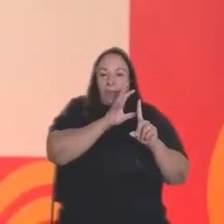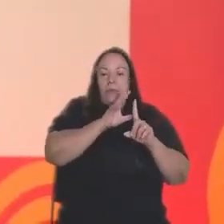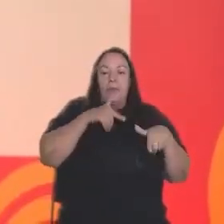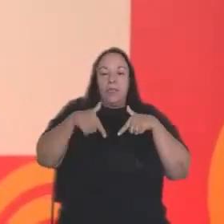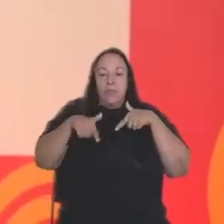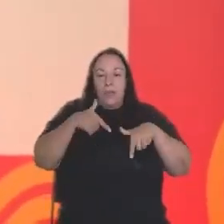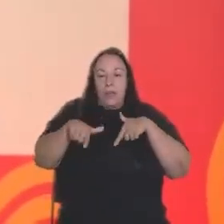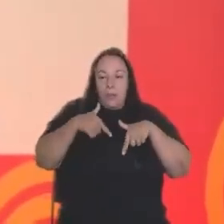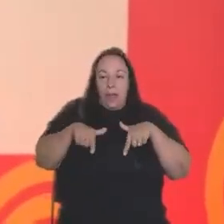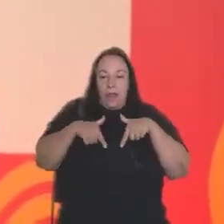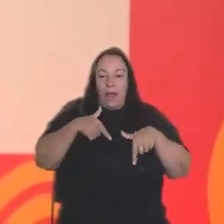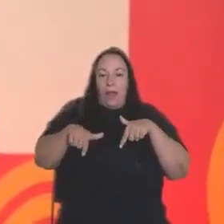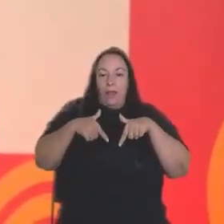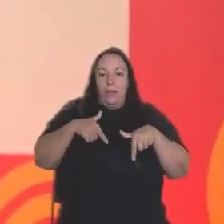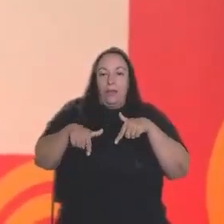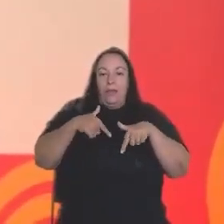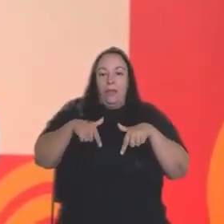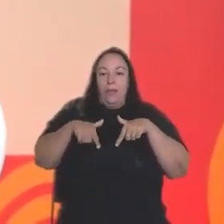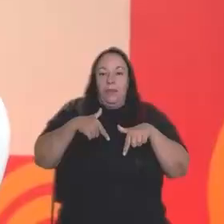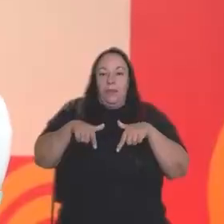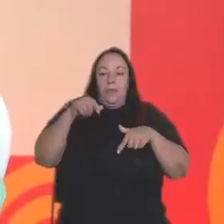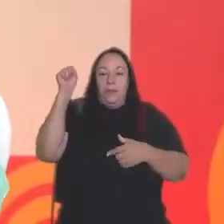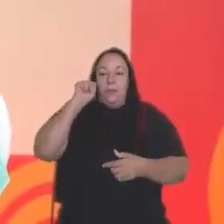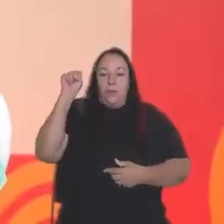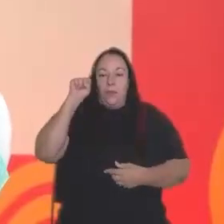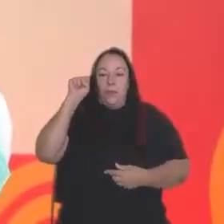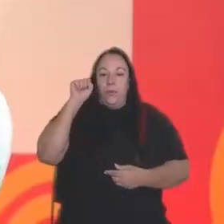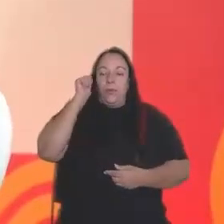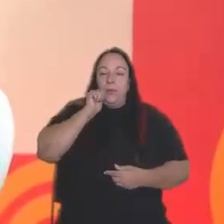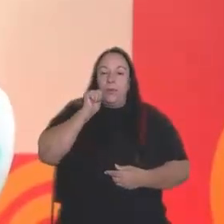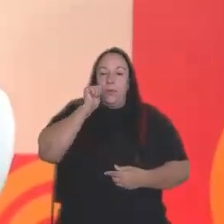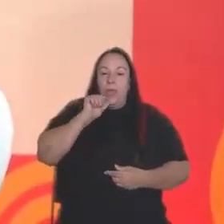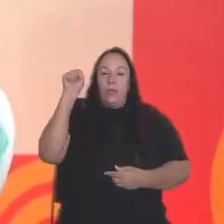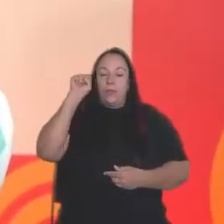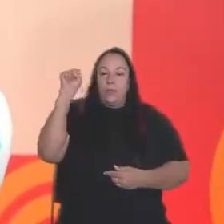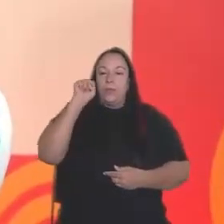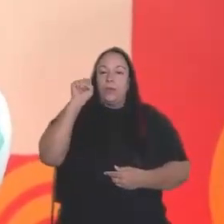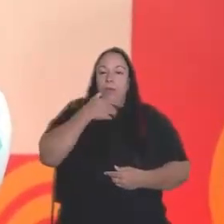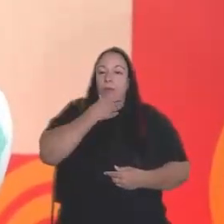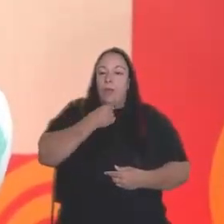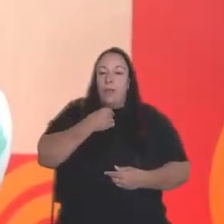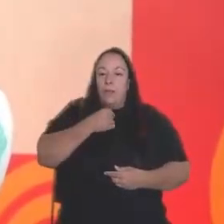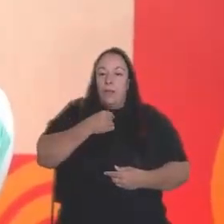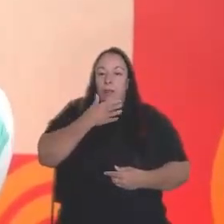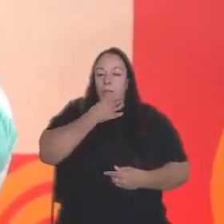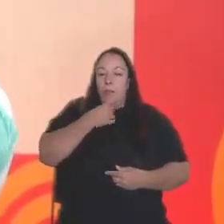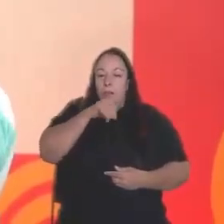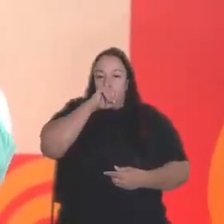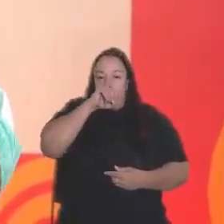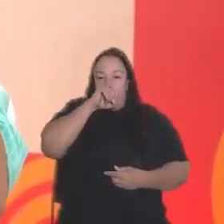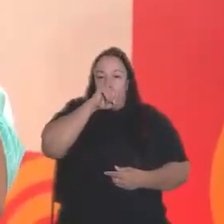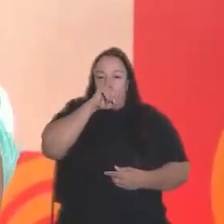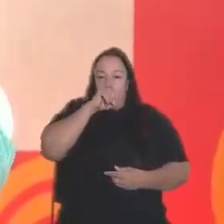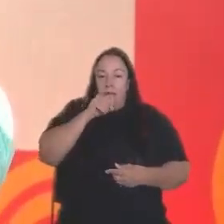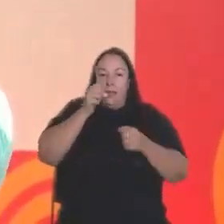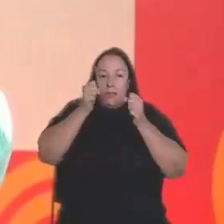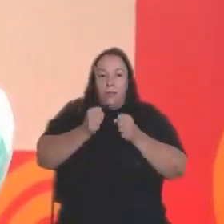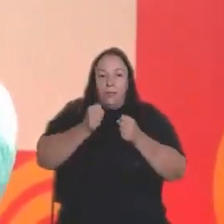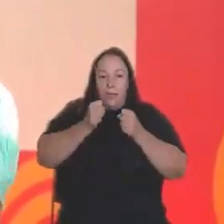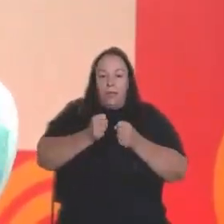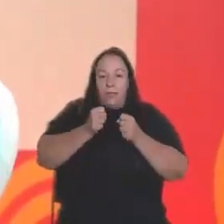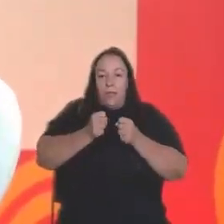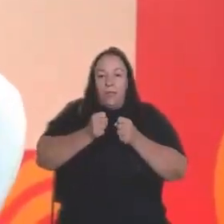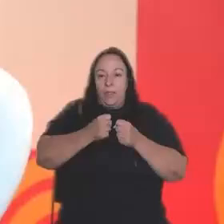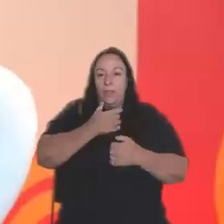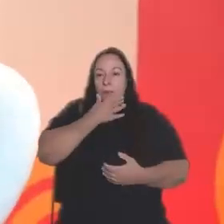poder trabalhar. E minha sogra, meu sogro, meu pai, eu perdi meu pai ano passado, mas eu gostaria muito que ele pudesse